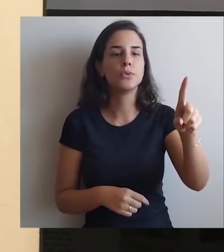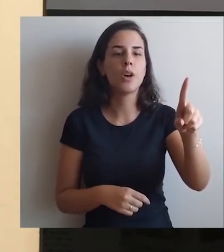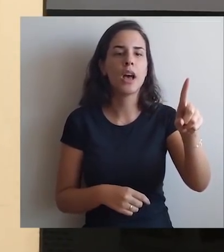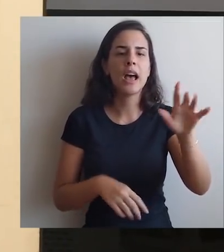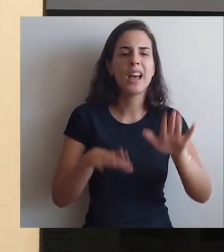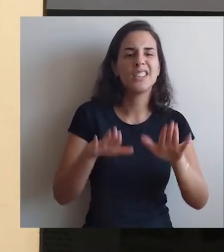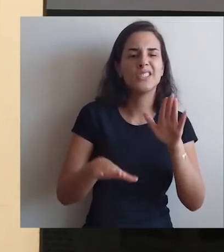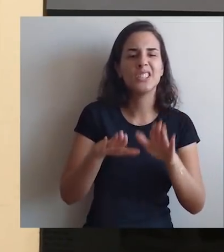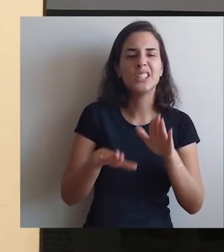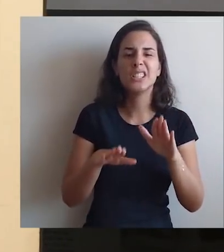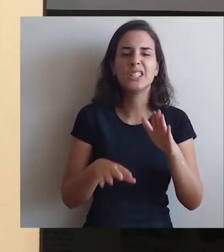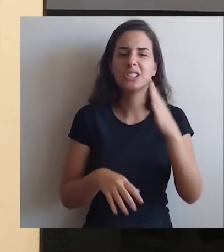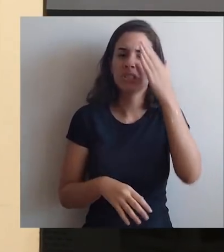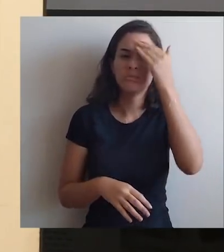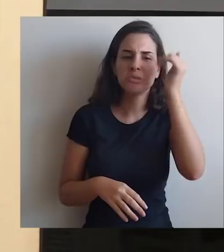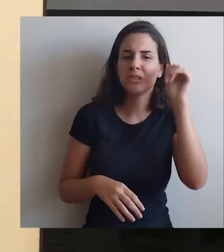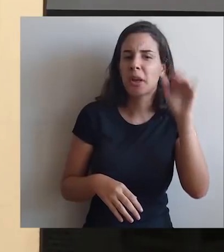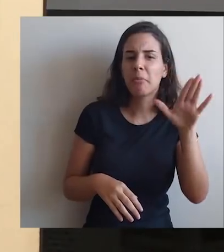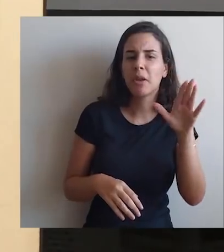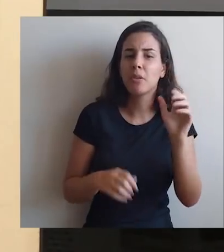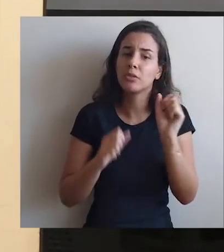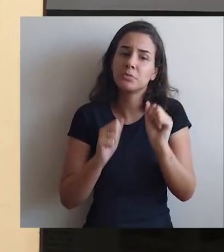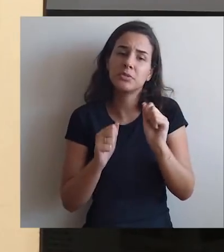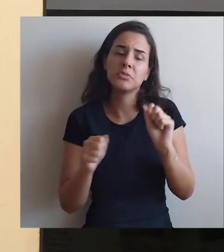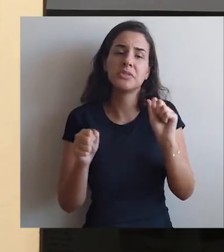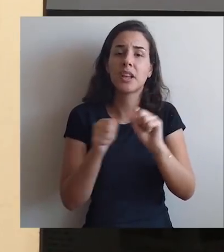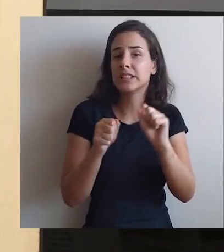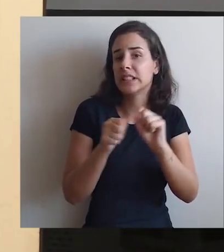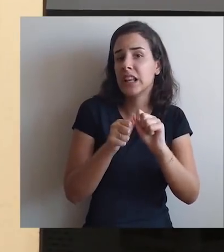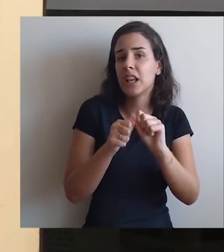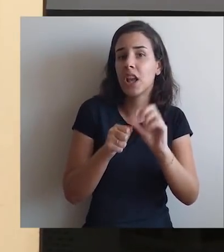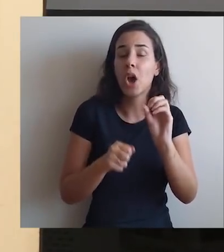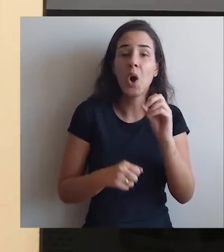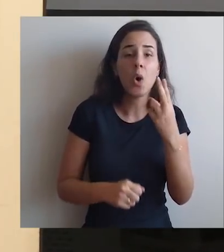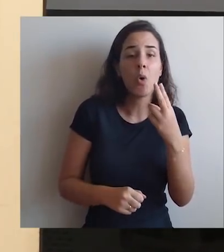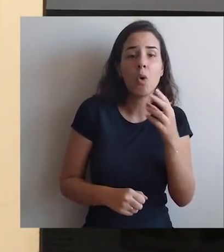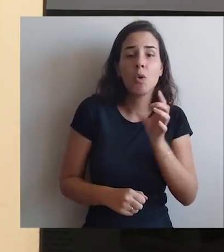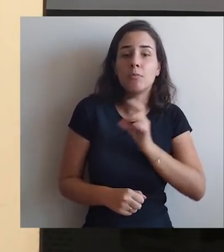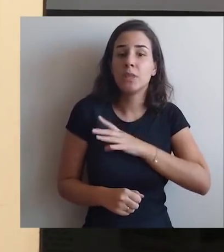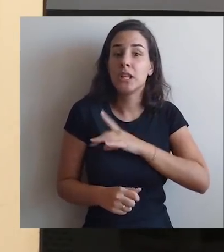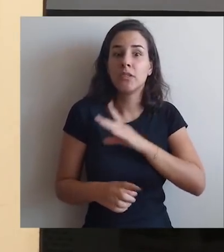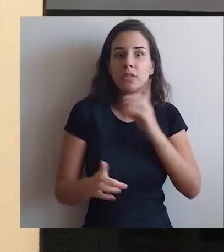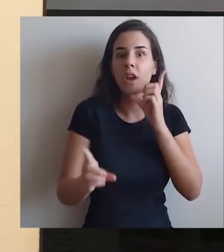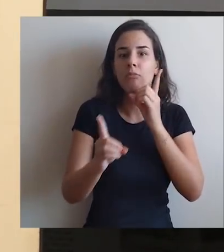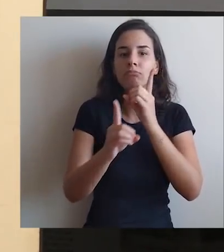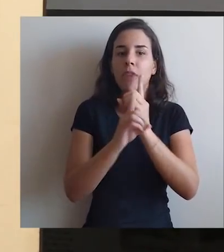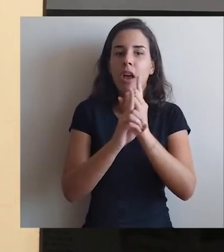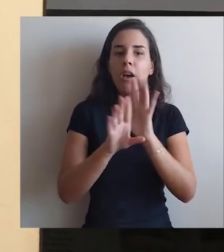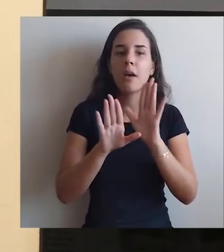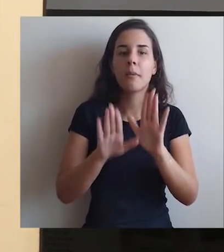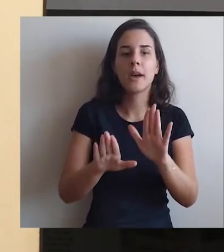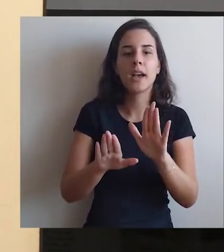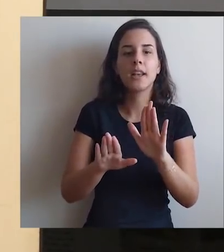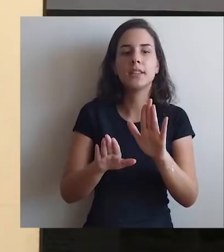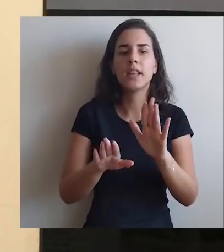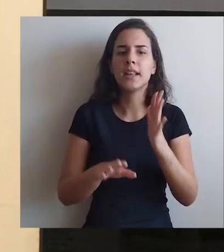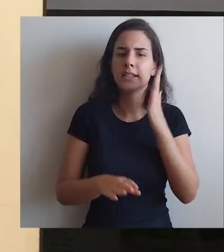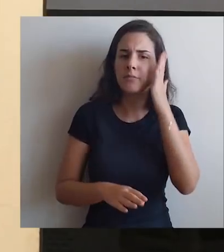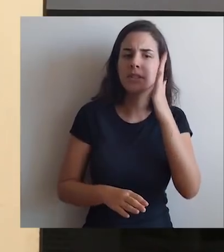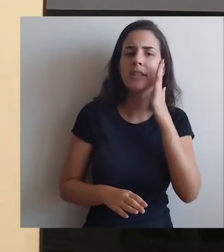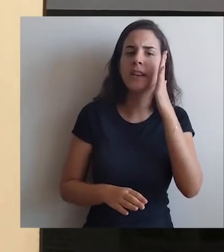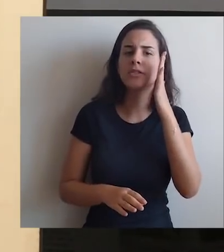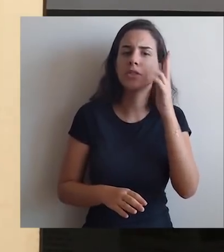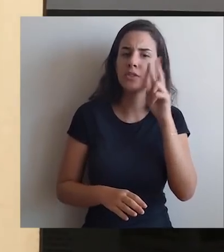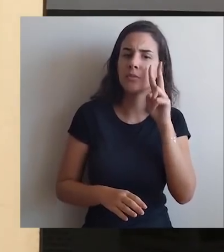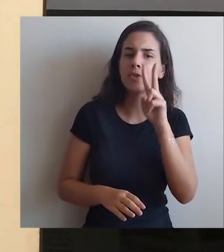orando, ofertando e indo. Algumas vezes a gente tem receios do que nós podemos fazer ou do que nós